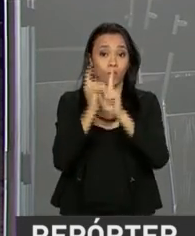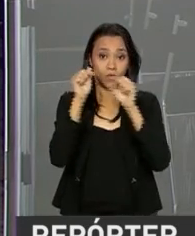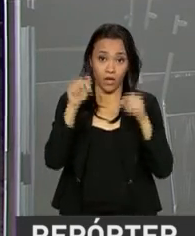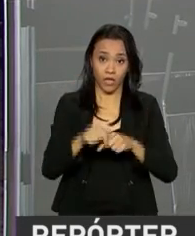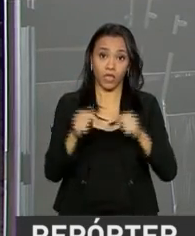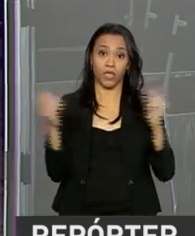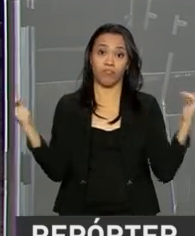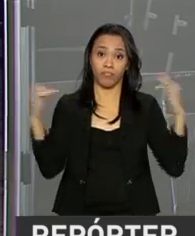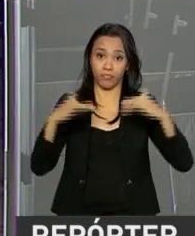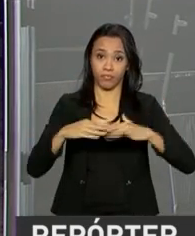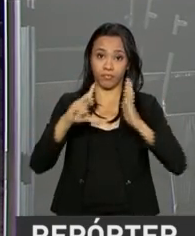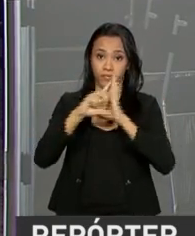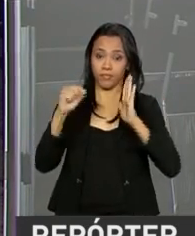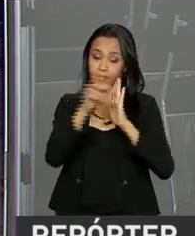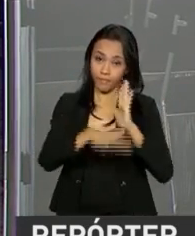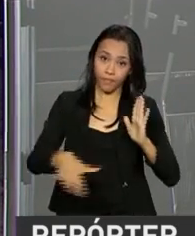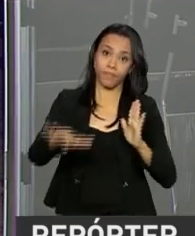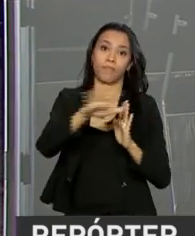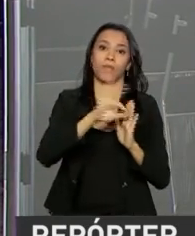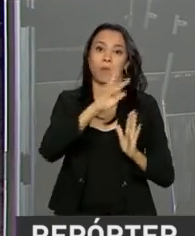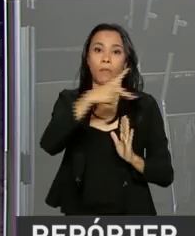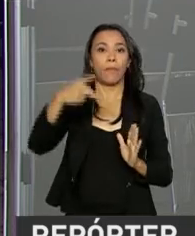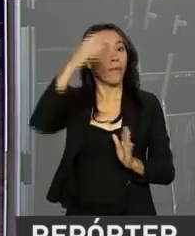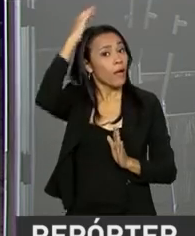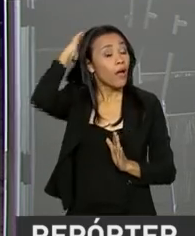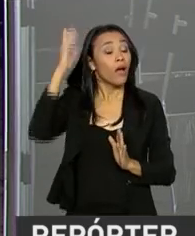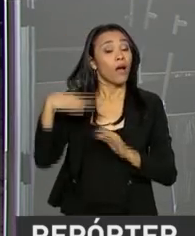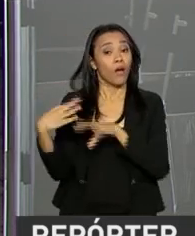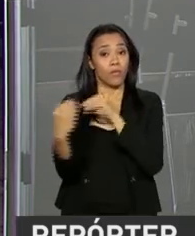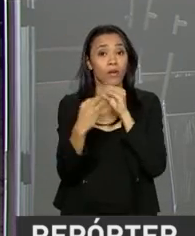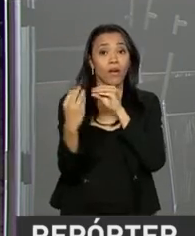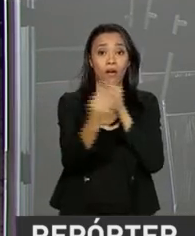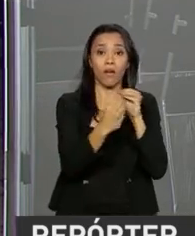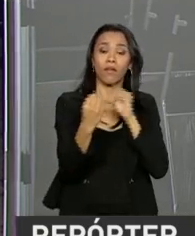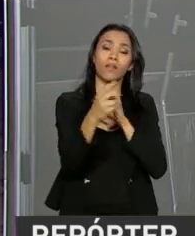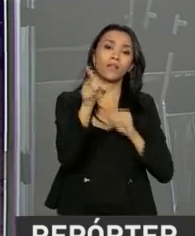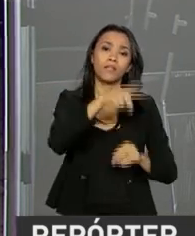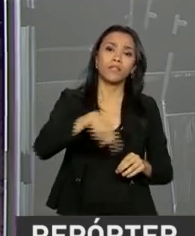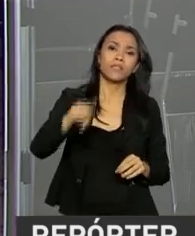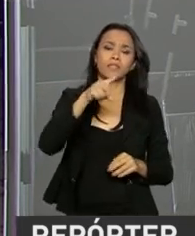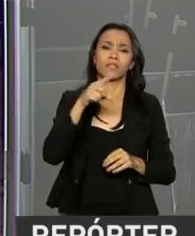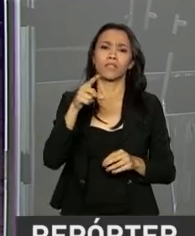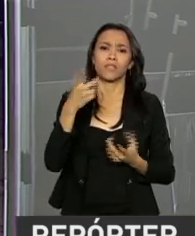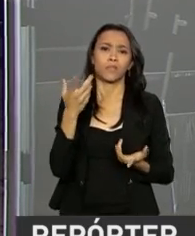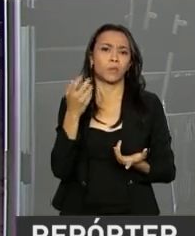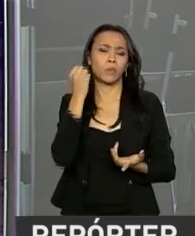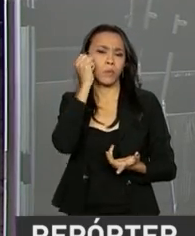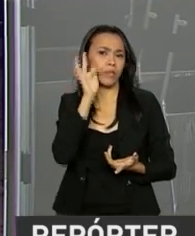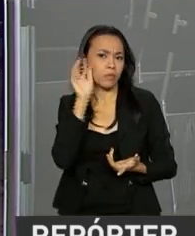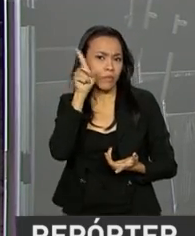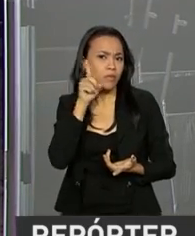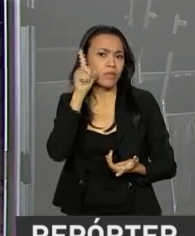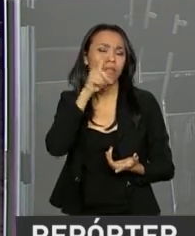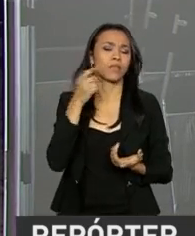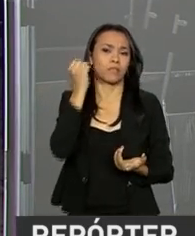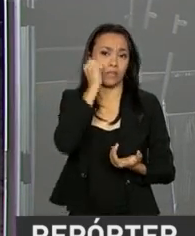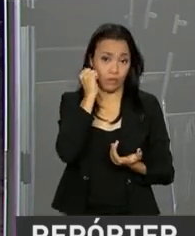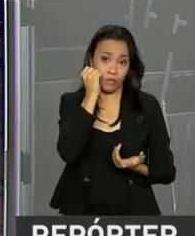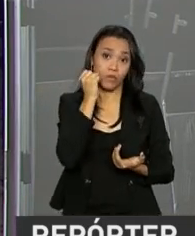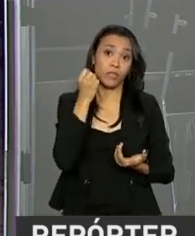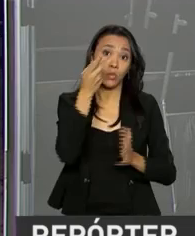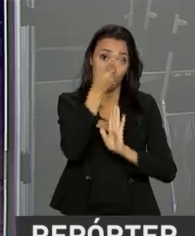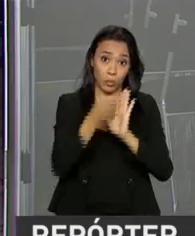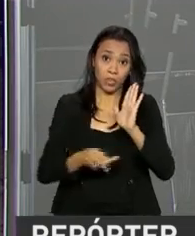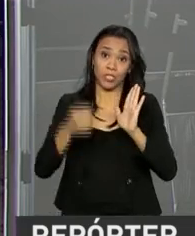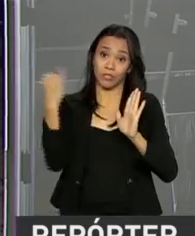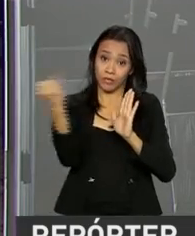palácio do planalto onde o presidente em exercício michel temer conversa com os parlamentares um pouco sobre esses projetos prioritários para